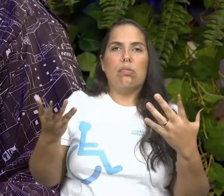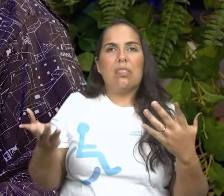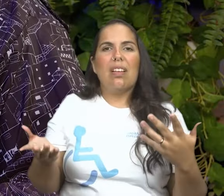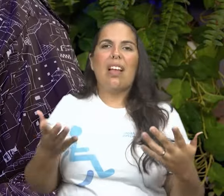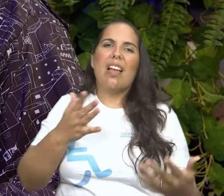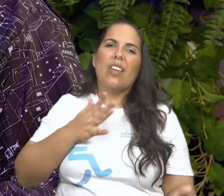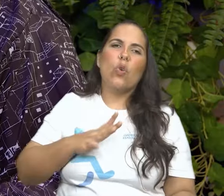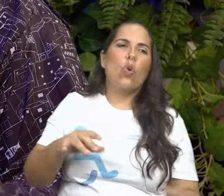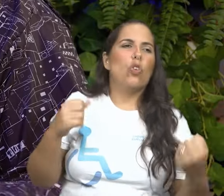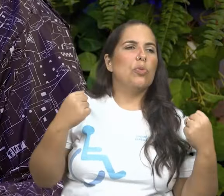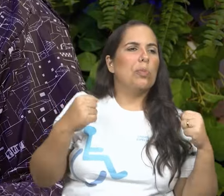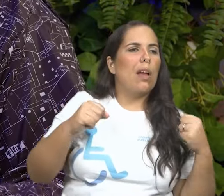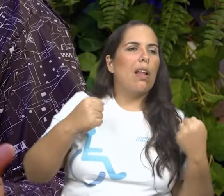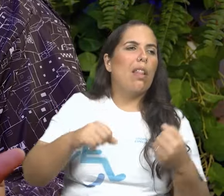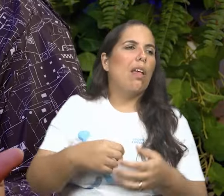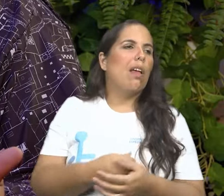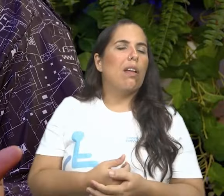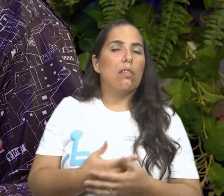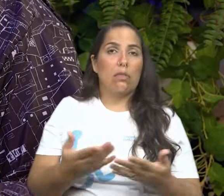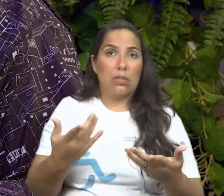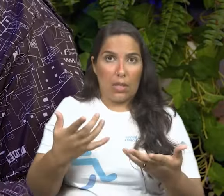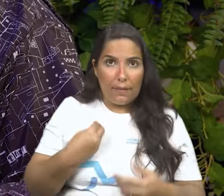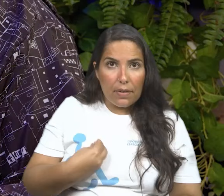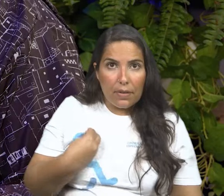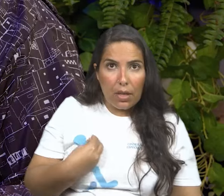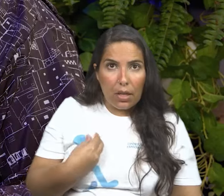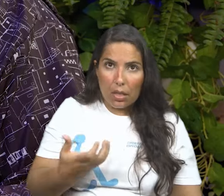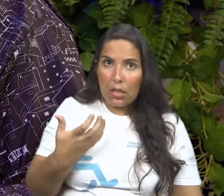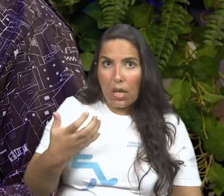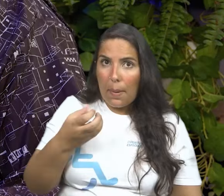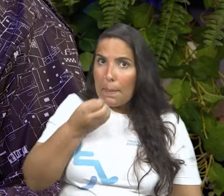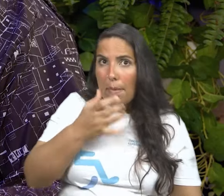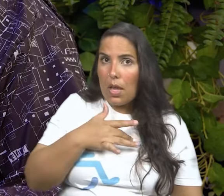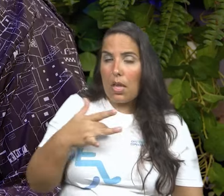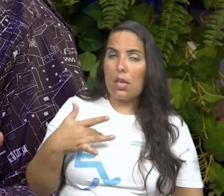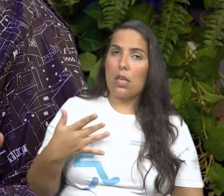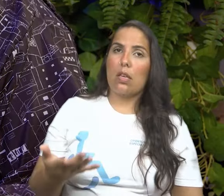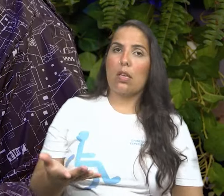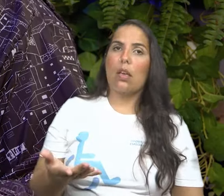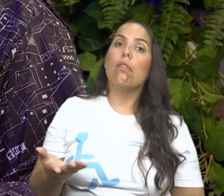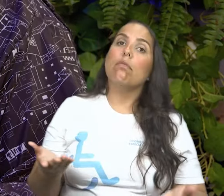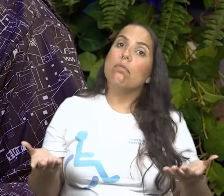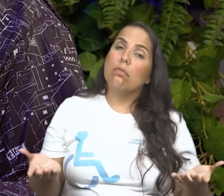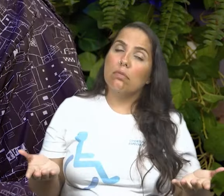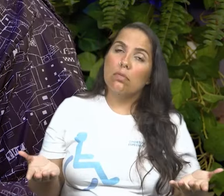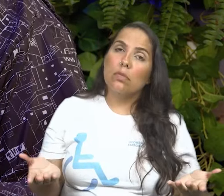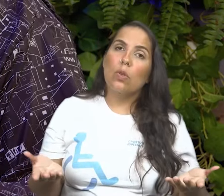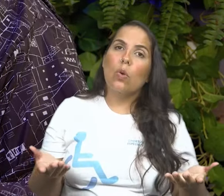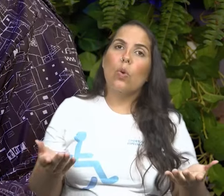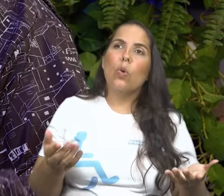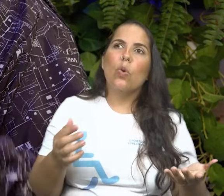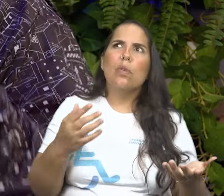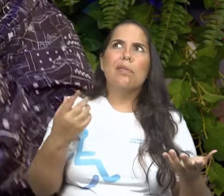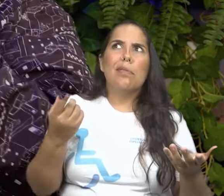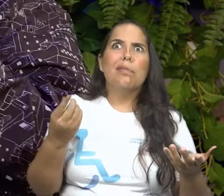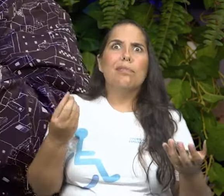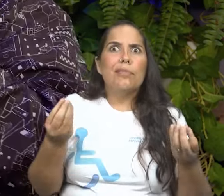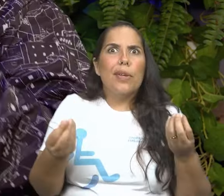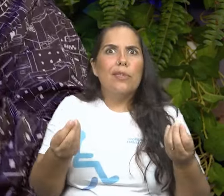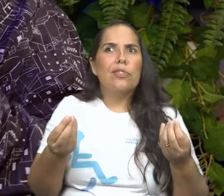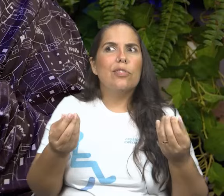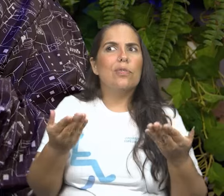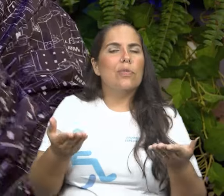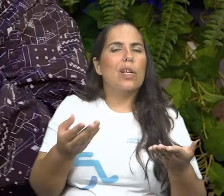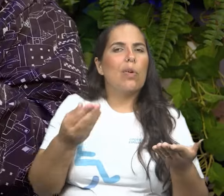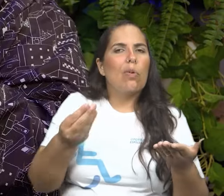gosto de malhar pô mas assim você não quer viver você não quer tá bem né Então não é meio in Lógico você